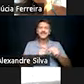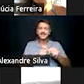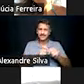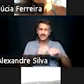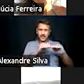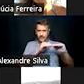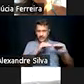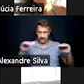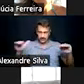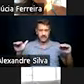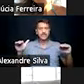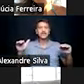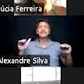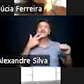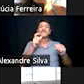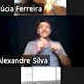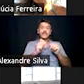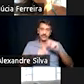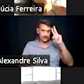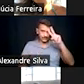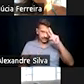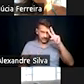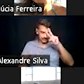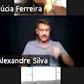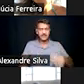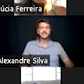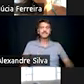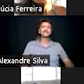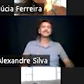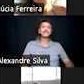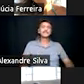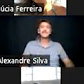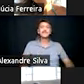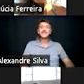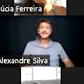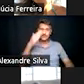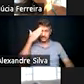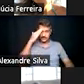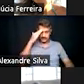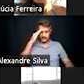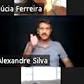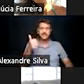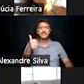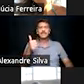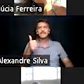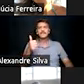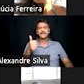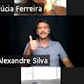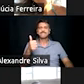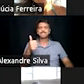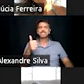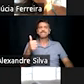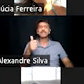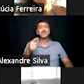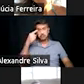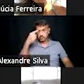que eu consegui fazer com essa história. Só queria primeiro saber se eu entendi, né? Eu não sei se